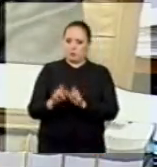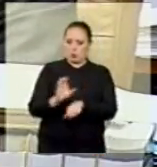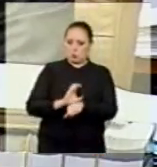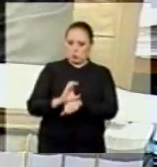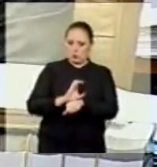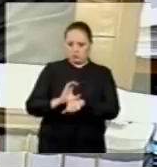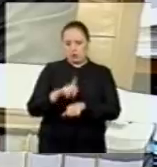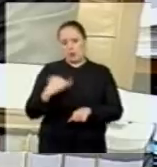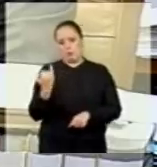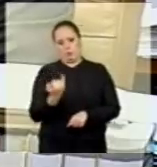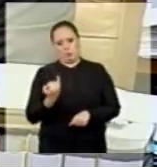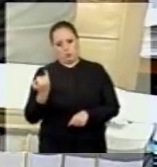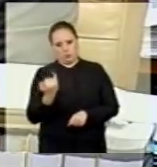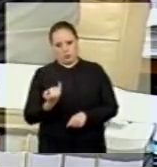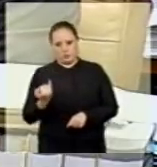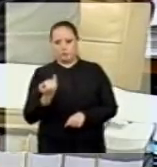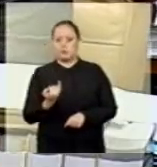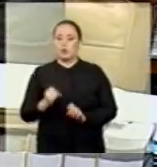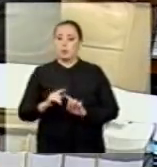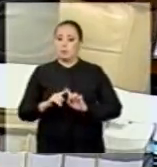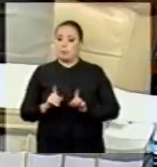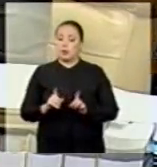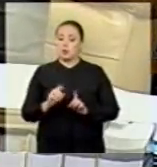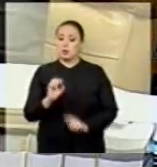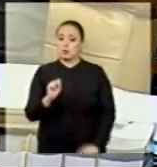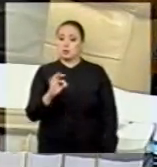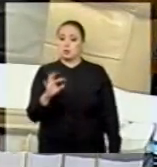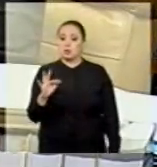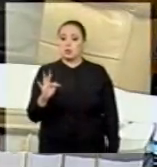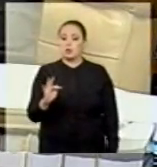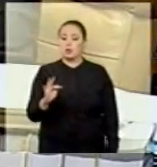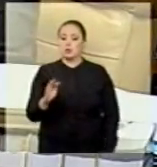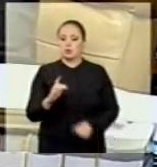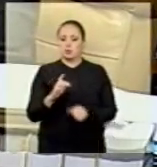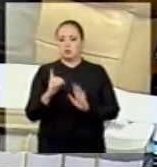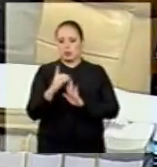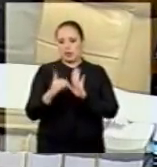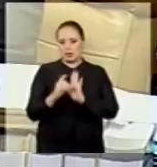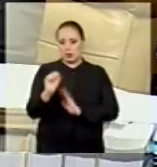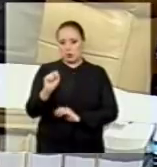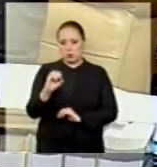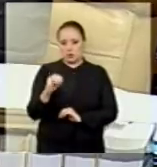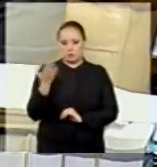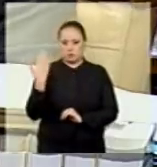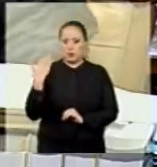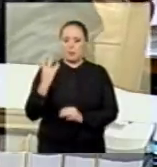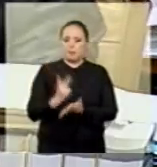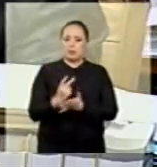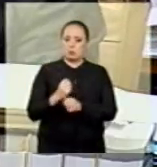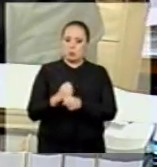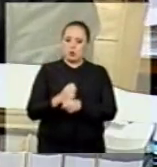de grande importância. No entanto, o Supremo Tribunal Federal, já na década de 80, no mesmo ano